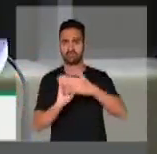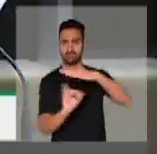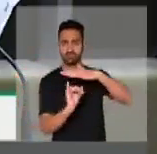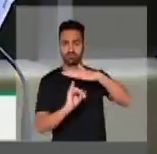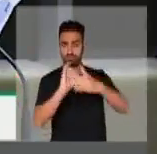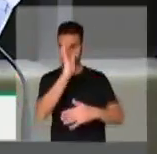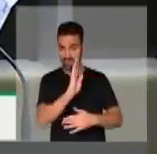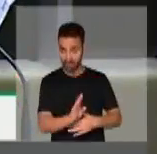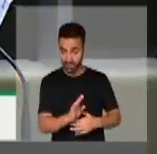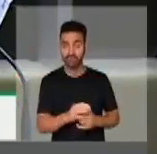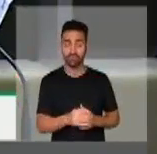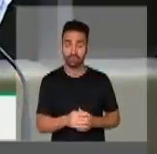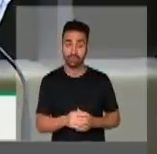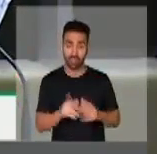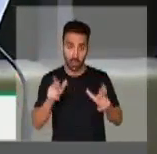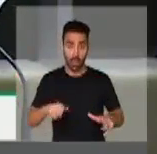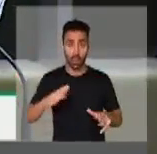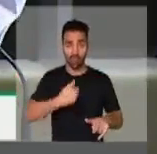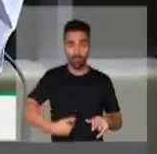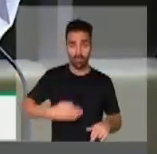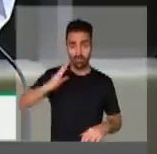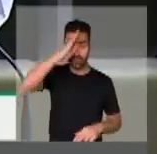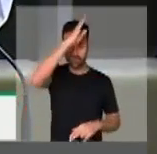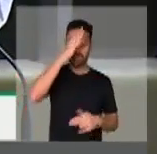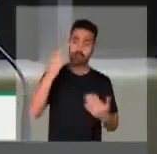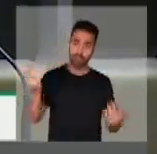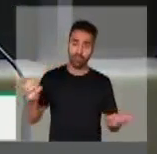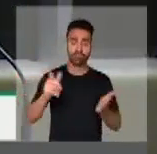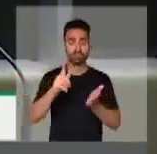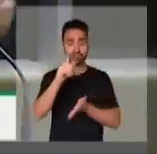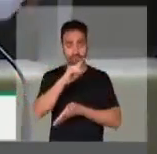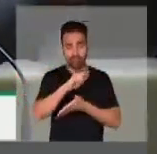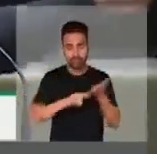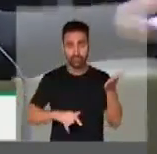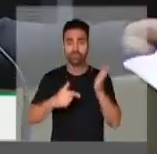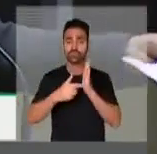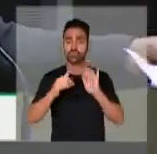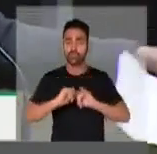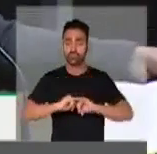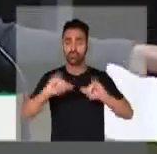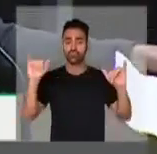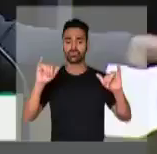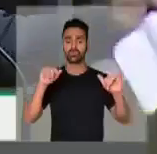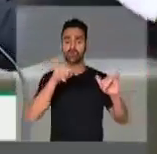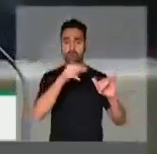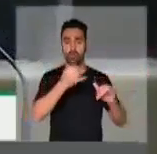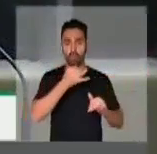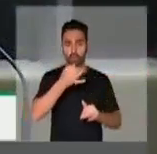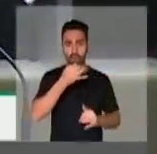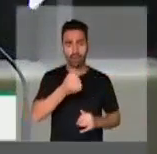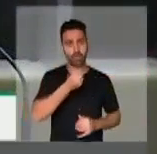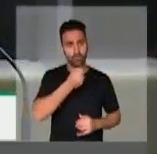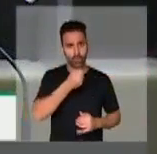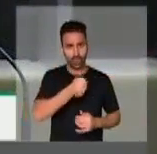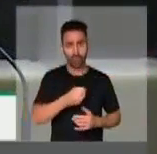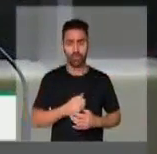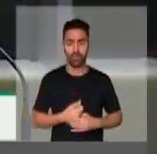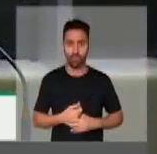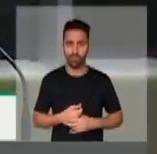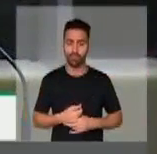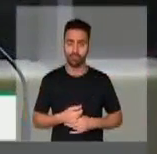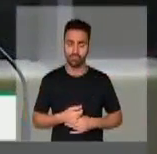brasileiro, possivelmente tornar público essas duas visões de jornalistas, aqui por mim